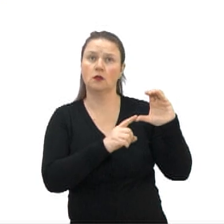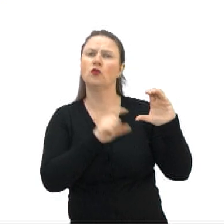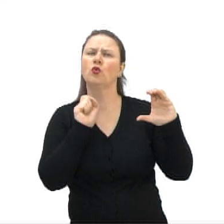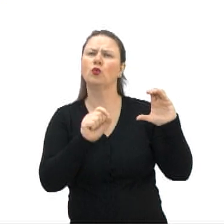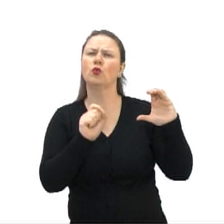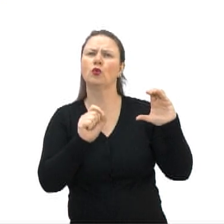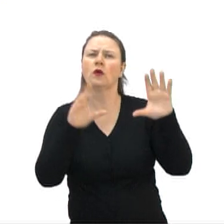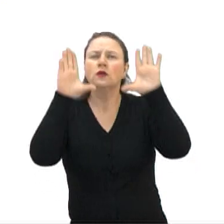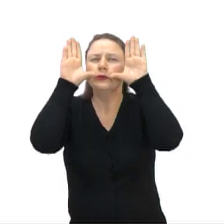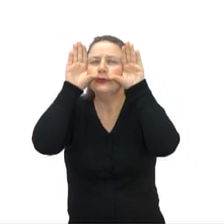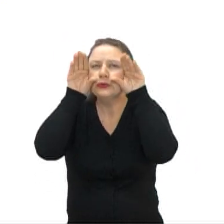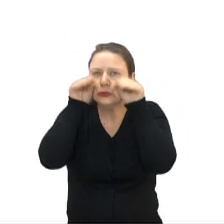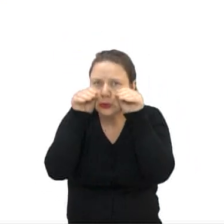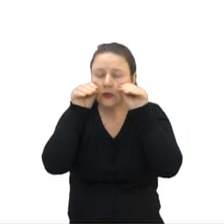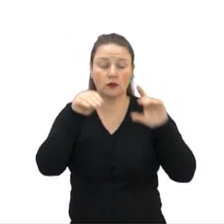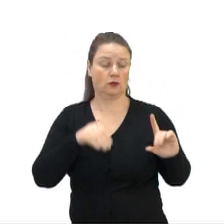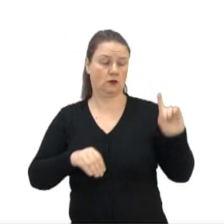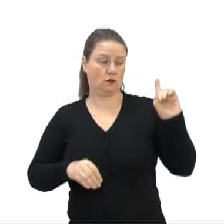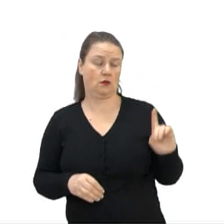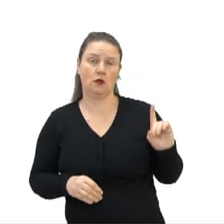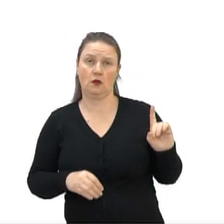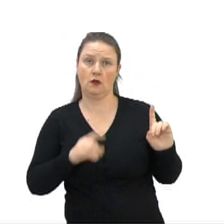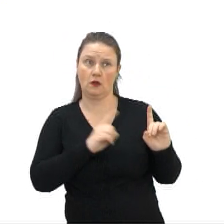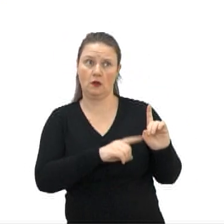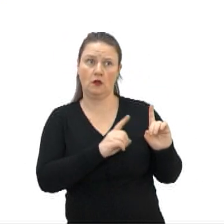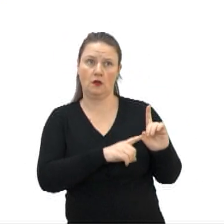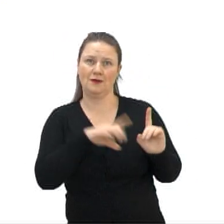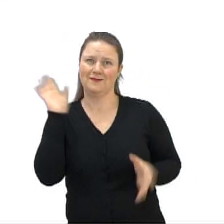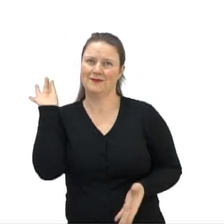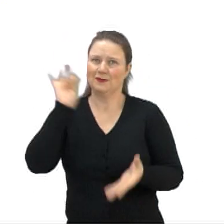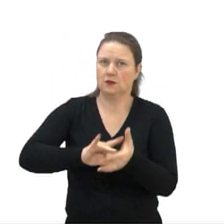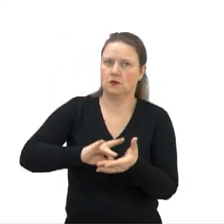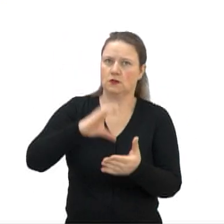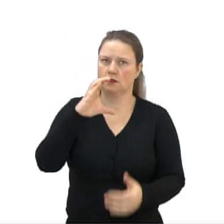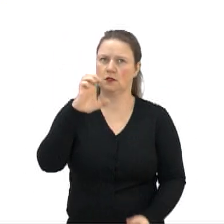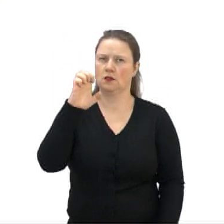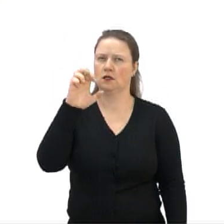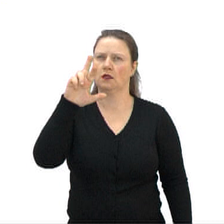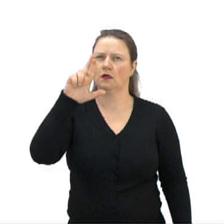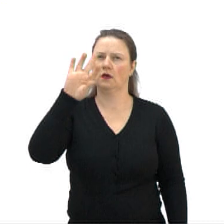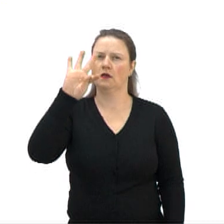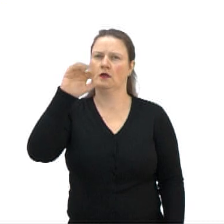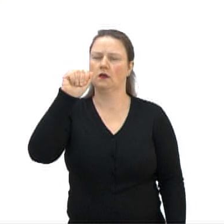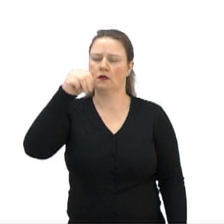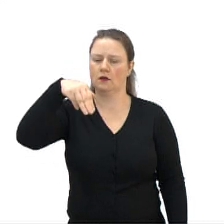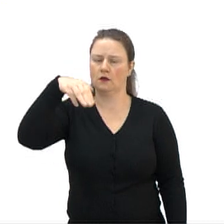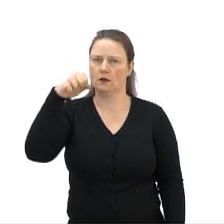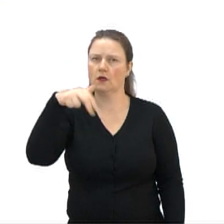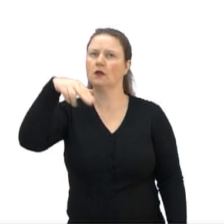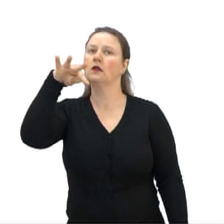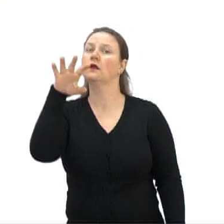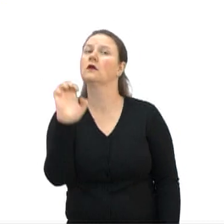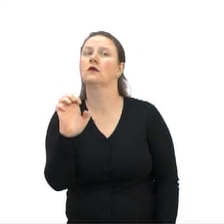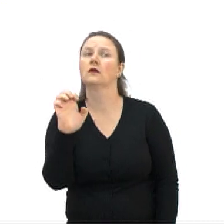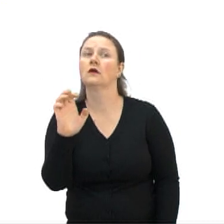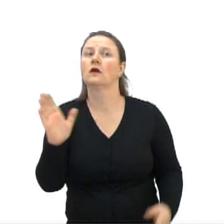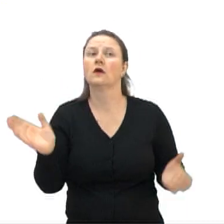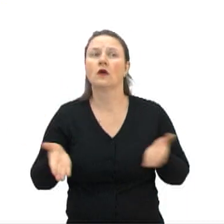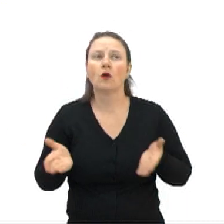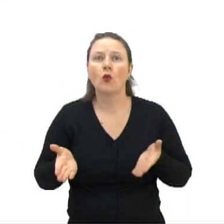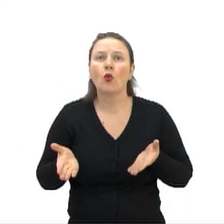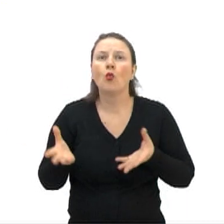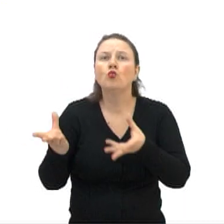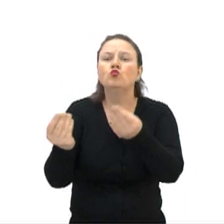advérbio à noite. E na letra D, o certamente. Então, eu coloquei ali que o muito, ele passa